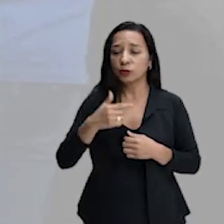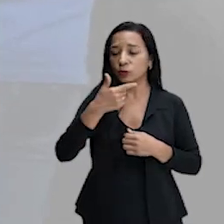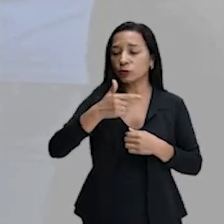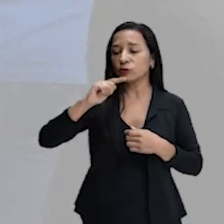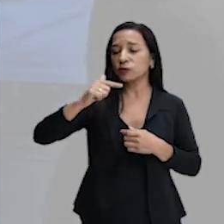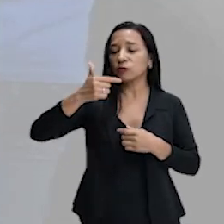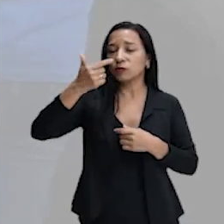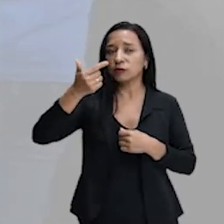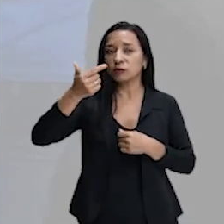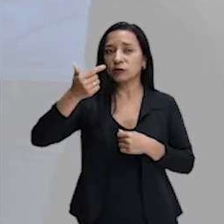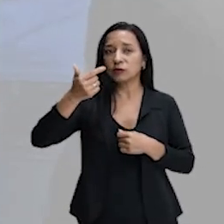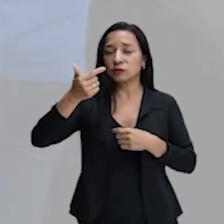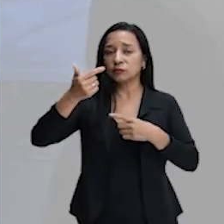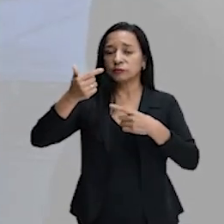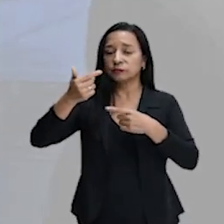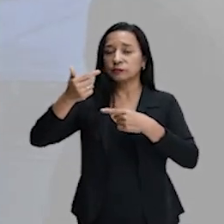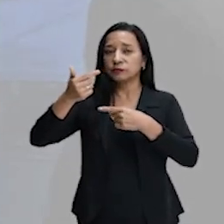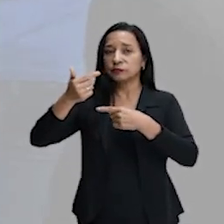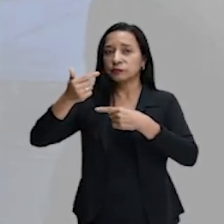qu